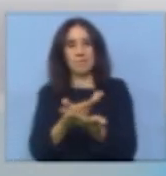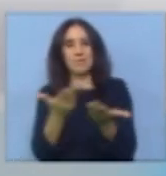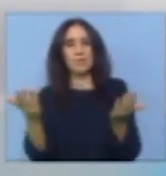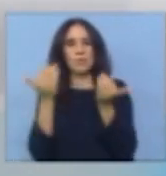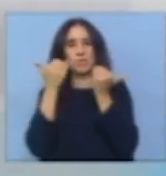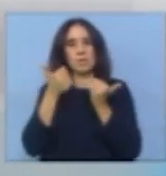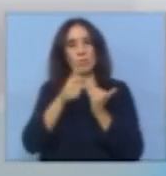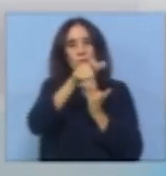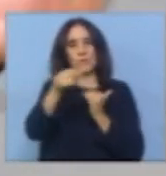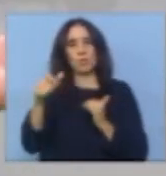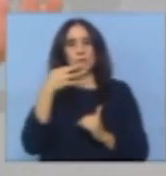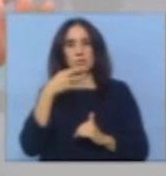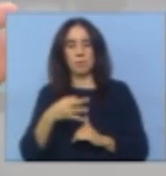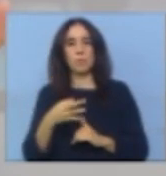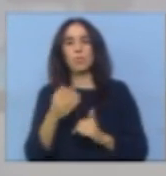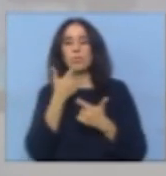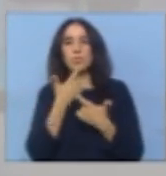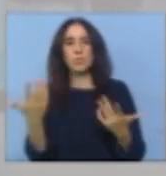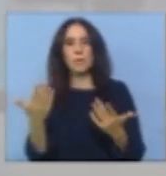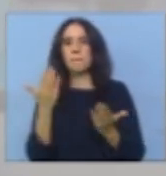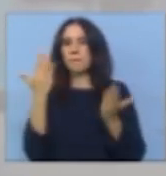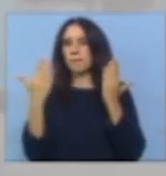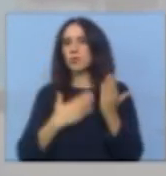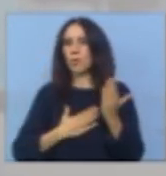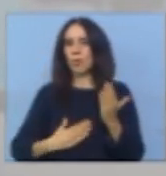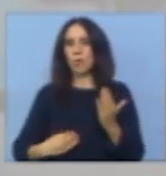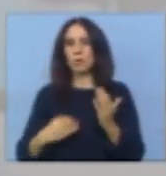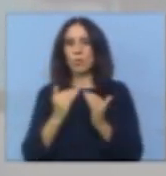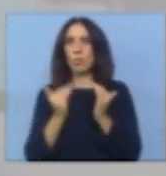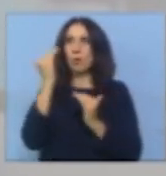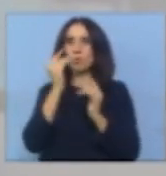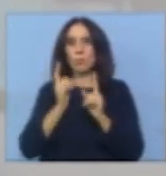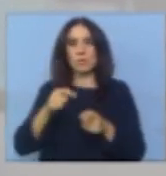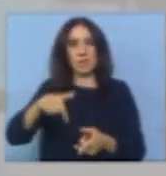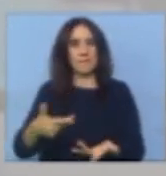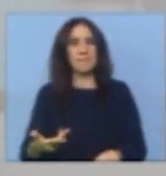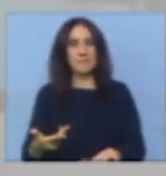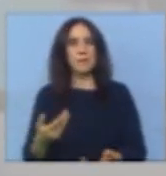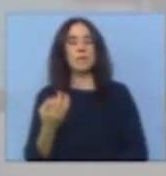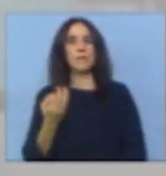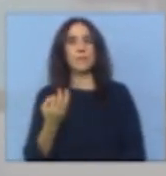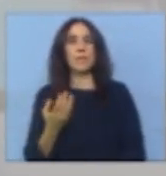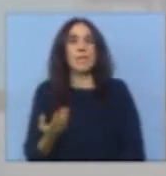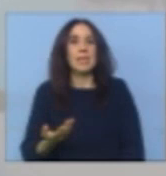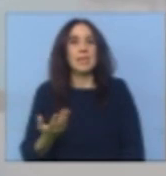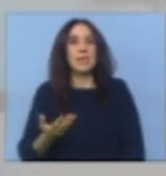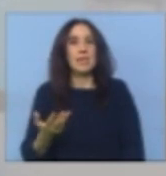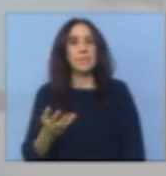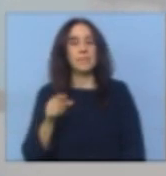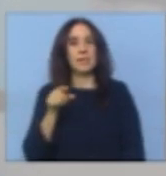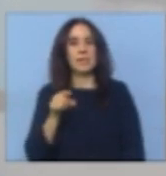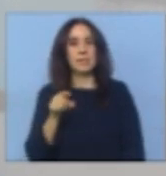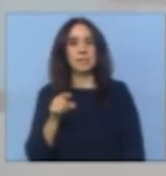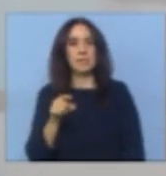porque tudo aquilo, eu gosto desta imagem, de facto, o alto começa aqui, e é